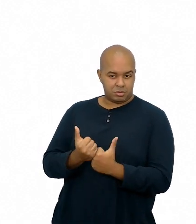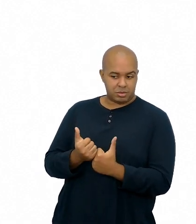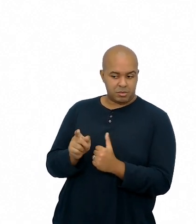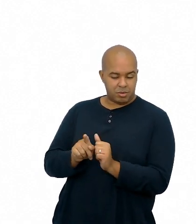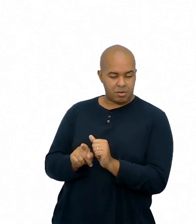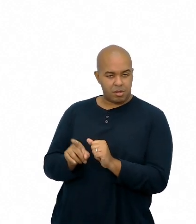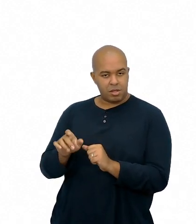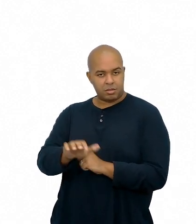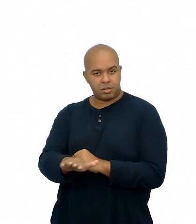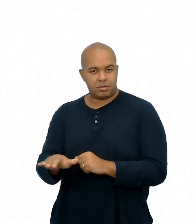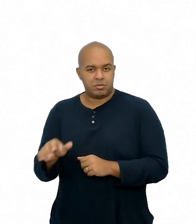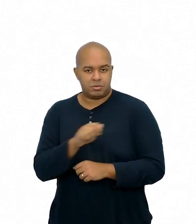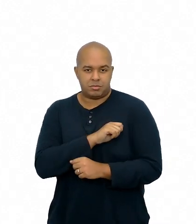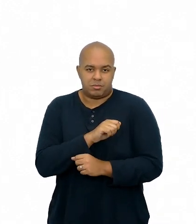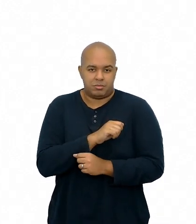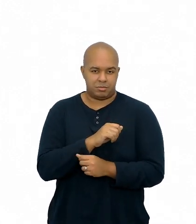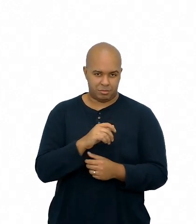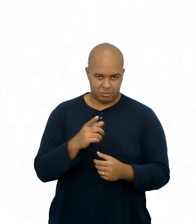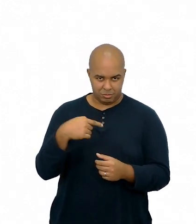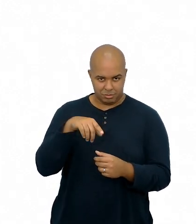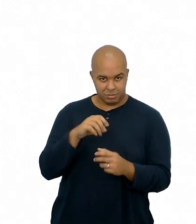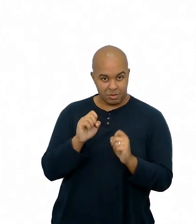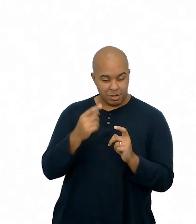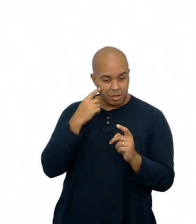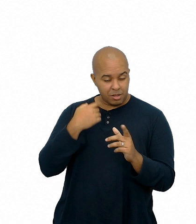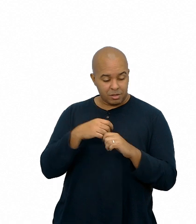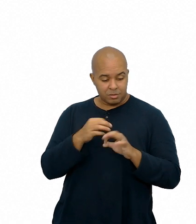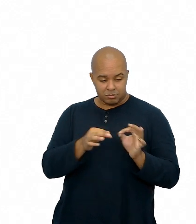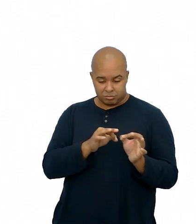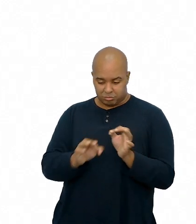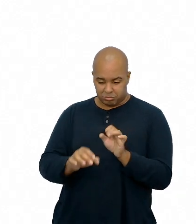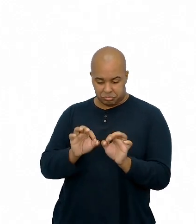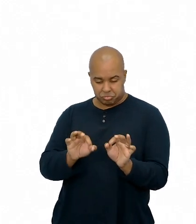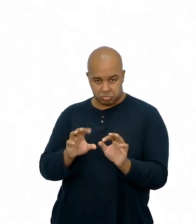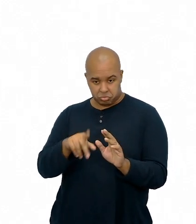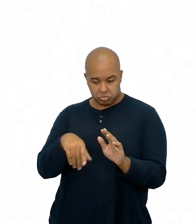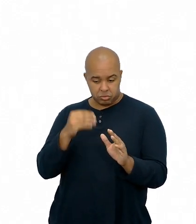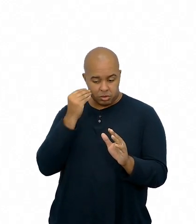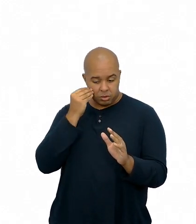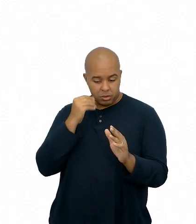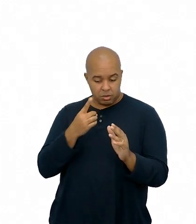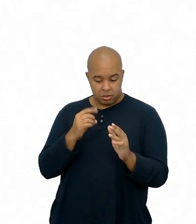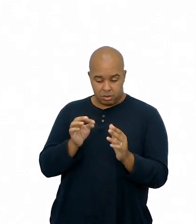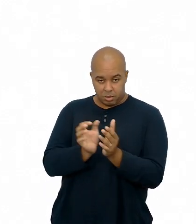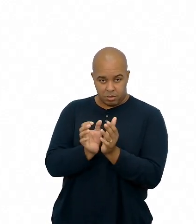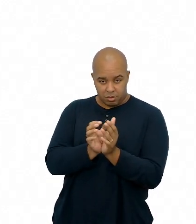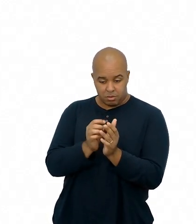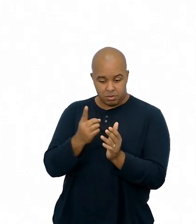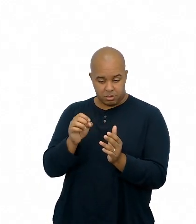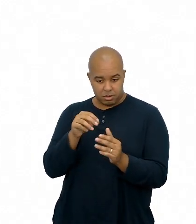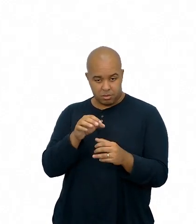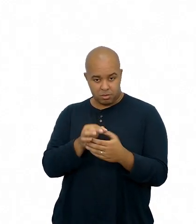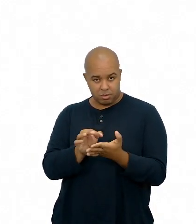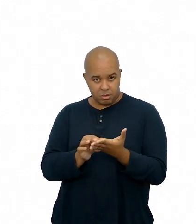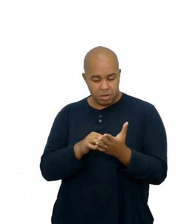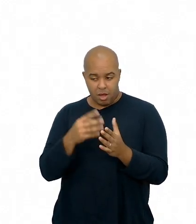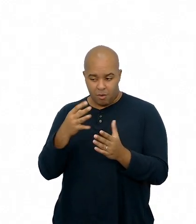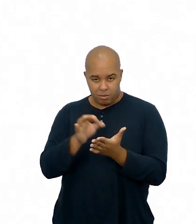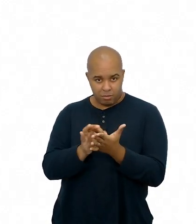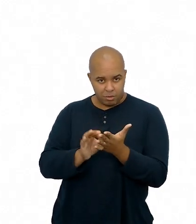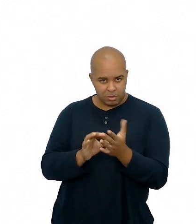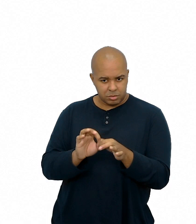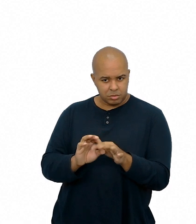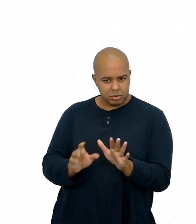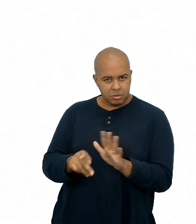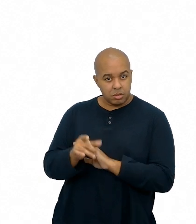aos nossos estudantes aí. Né, sistematize, né, que os 10 grupos de 10 moedas e as 4 moedas